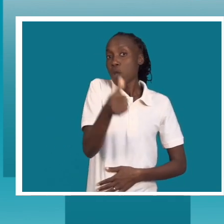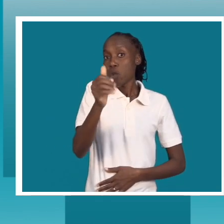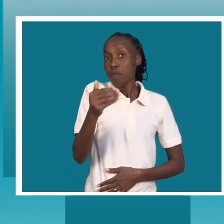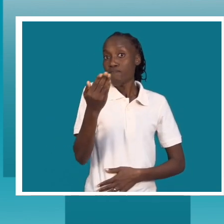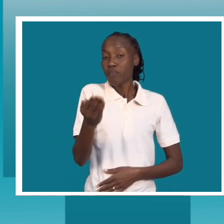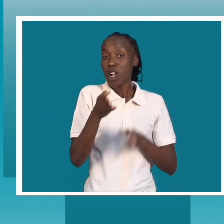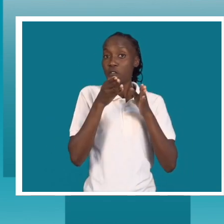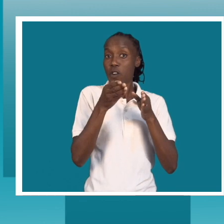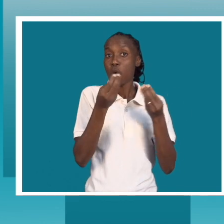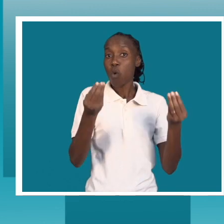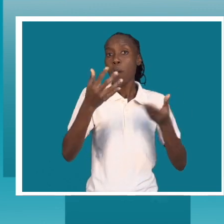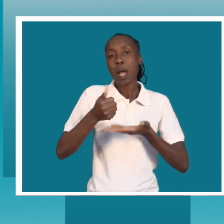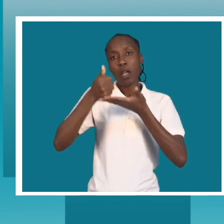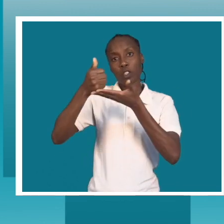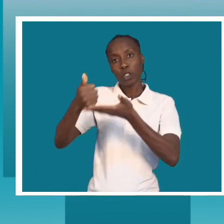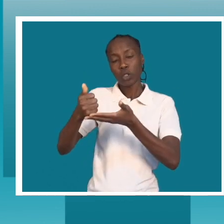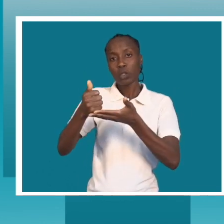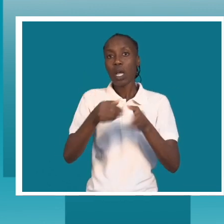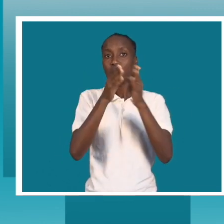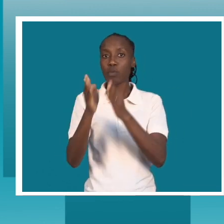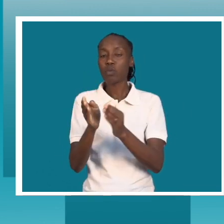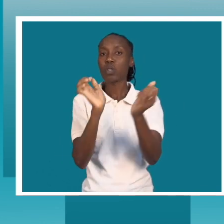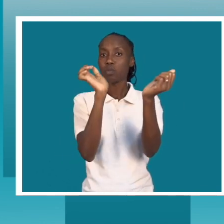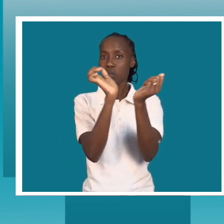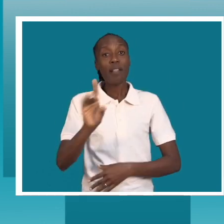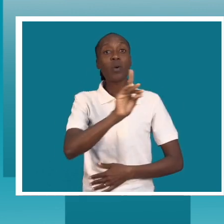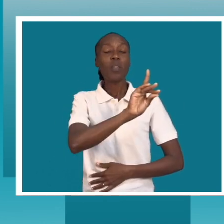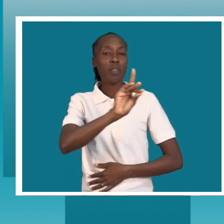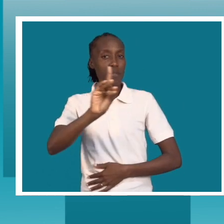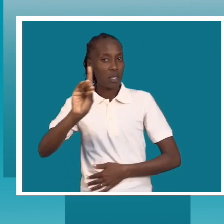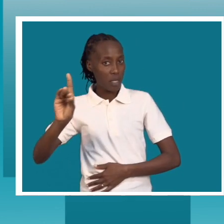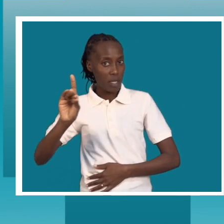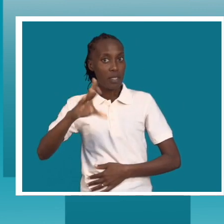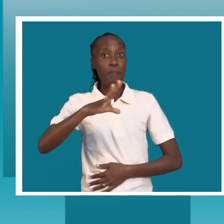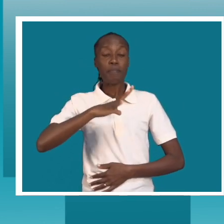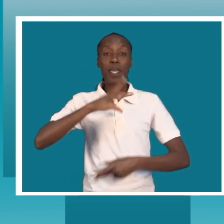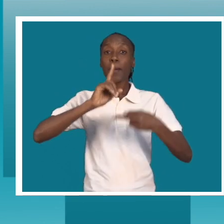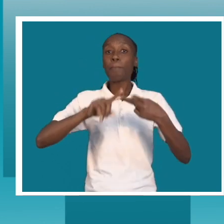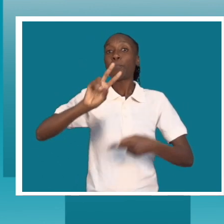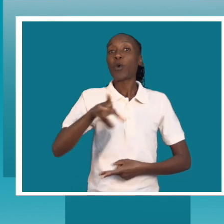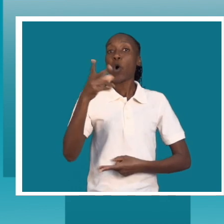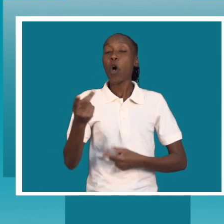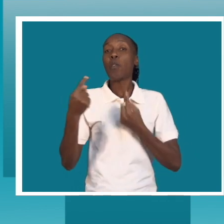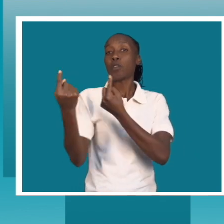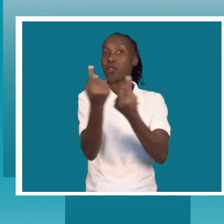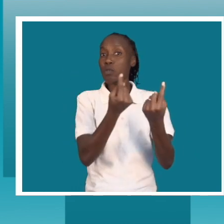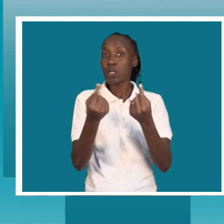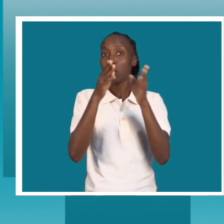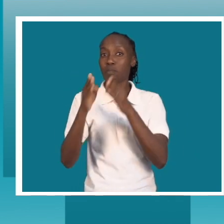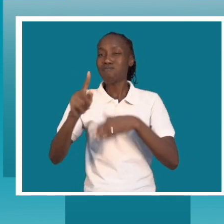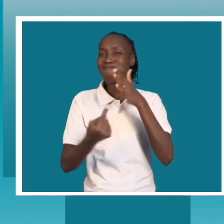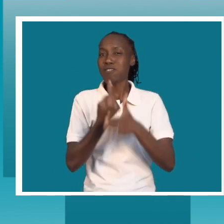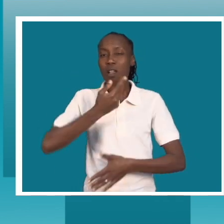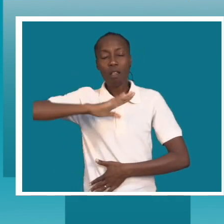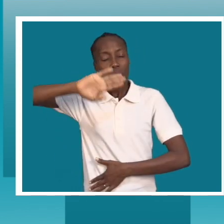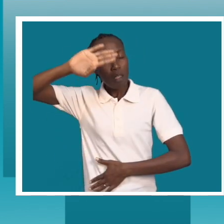condições de atendimento nas penteciárias. Temos outras situações em que alguém adquire uma doença, como o caso